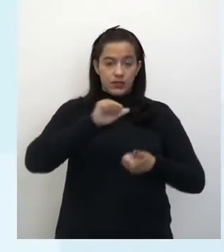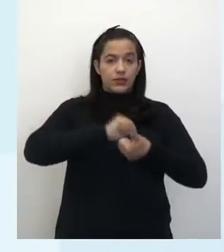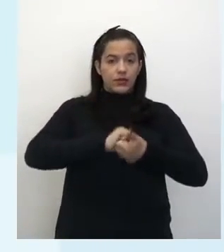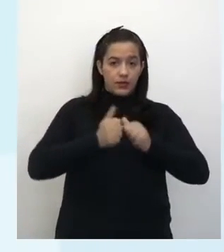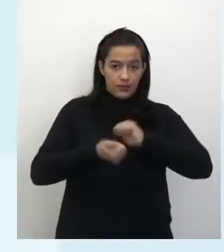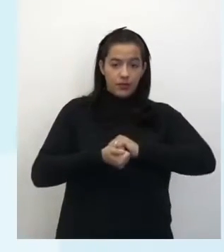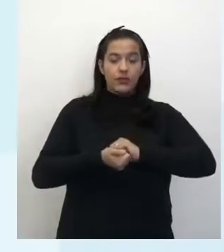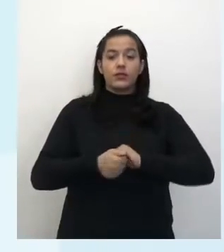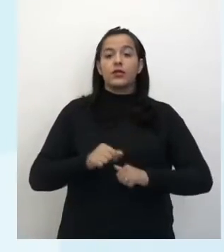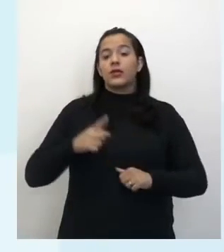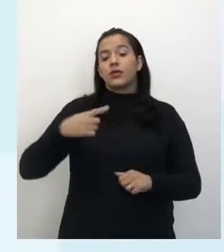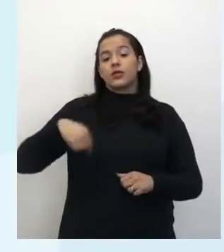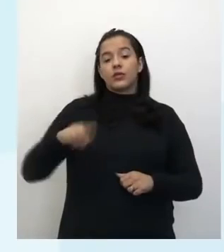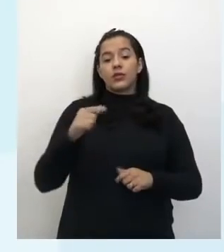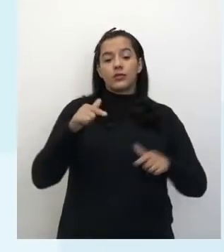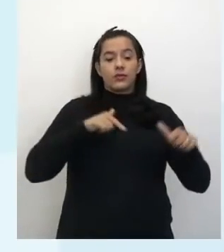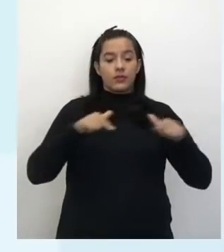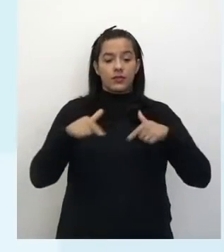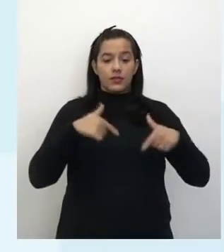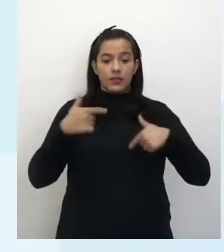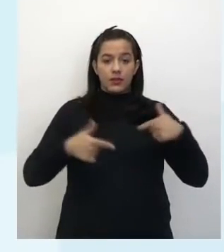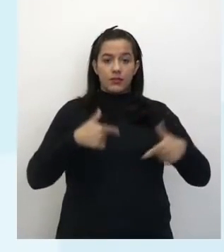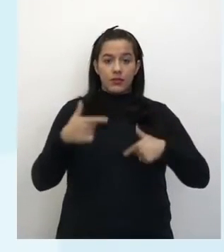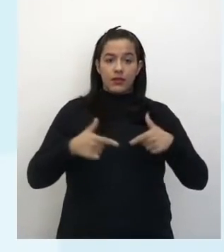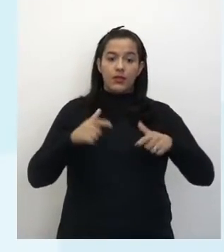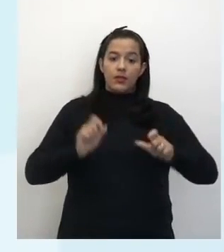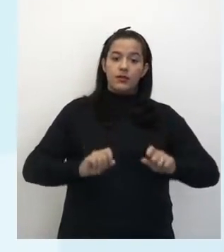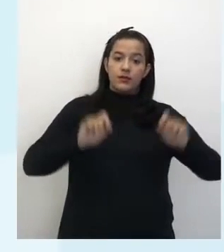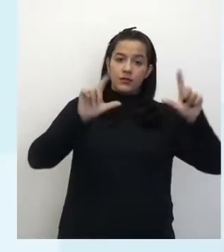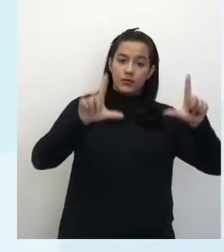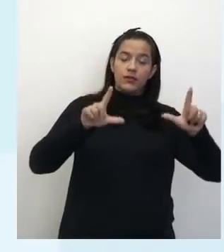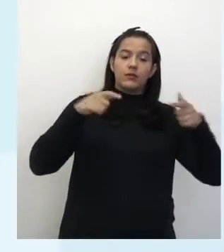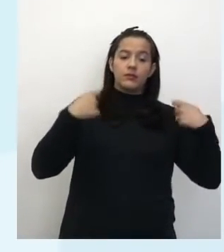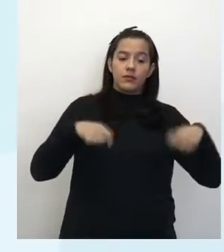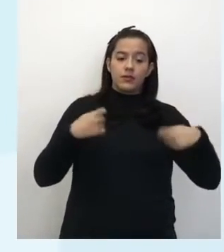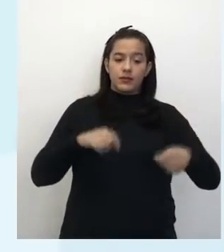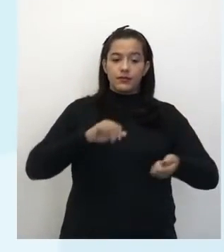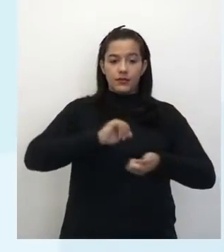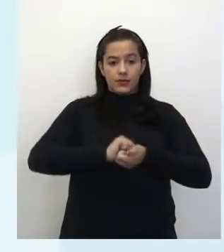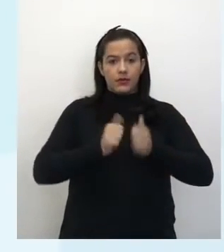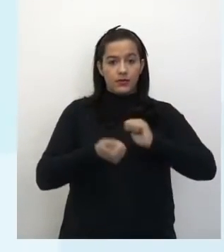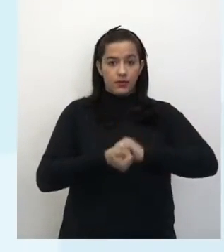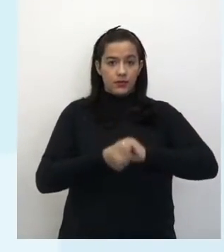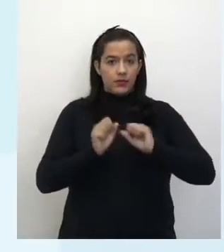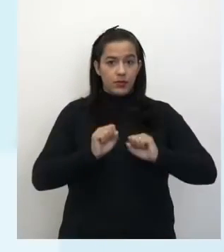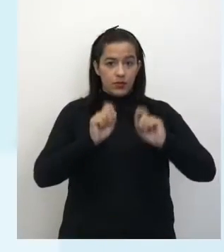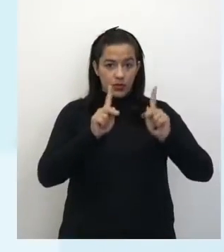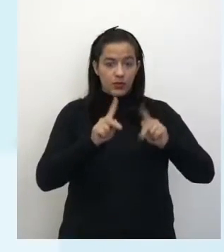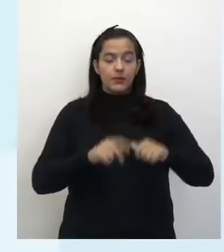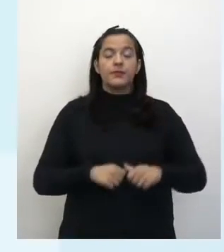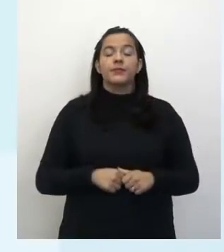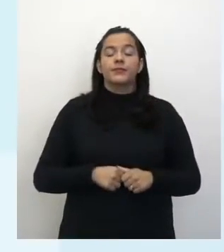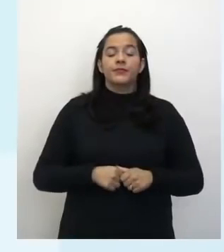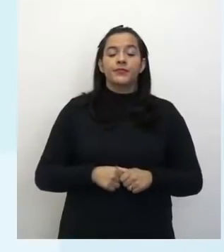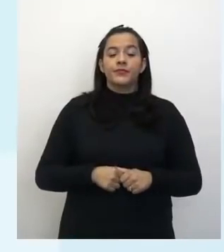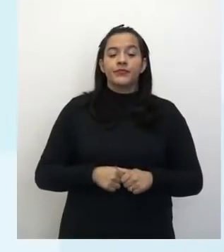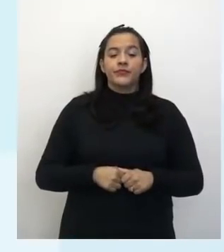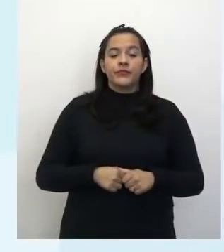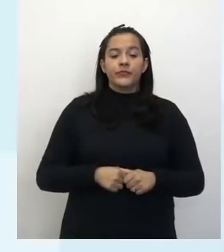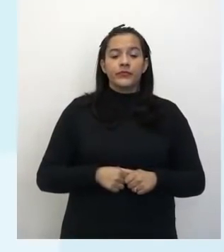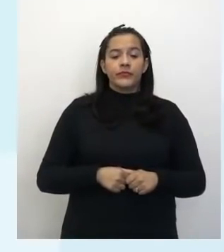porque para a gente trabalhar aqui pela TV aí com interação com vocês, precisa fazer essa adaptação. Beleza. Tá certo? Então, gente, olha